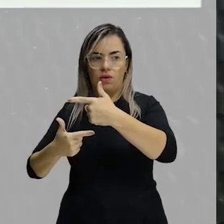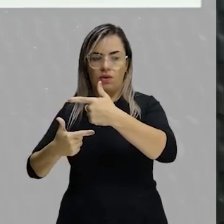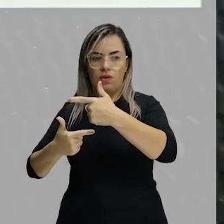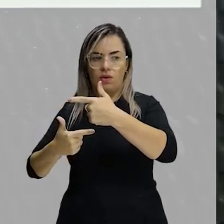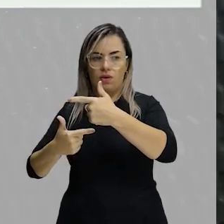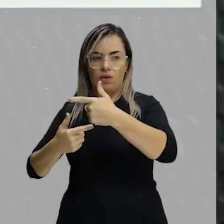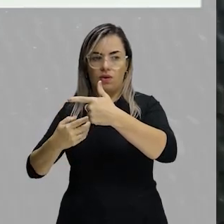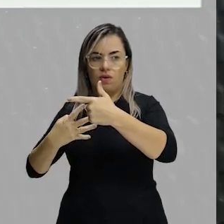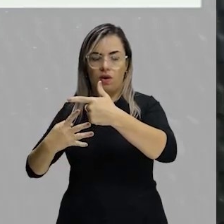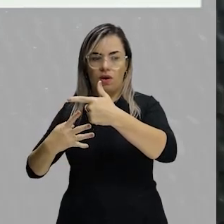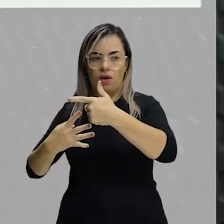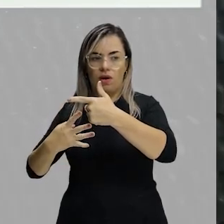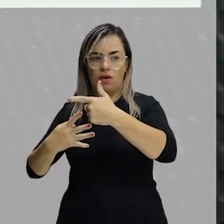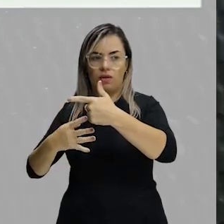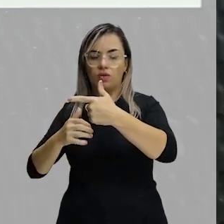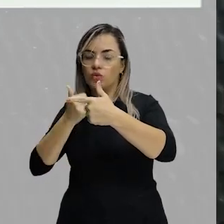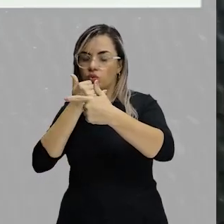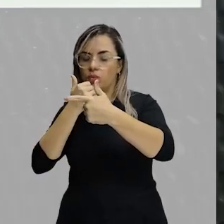igual a 1.